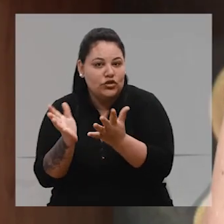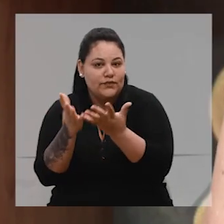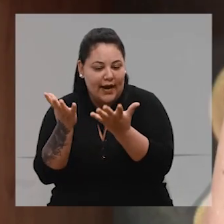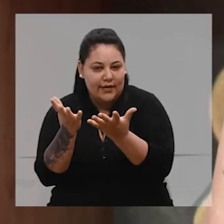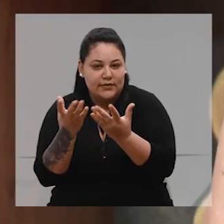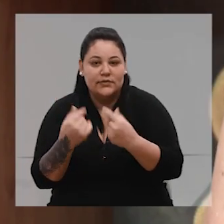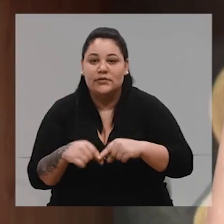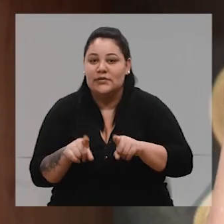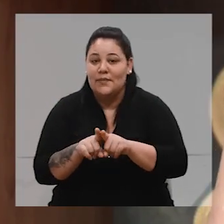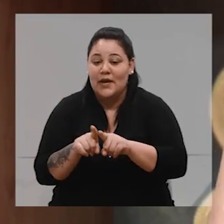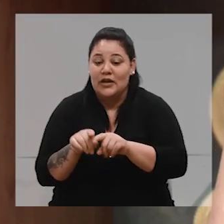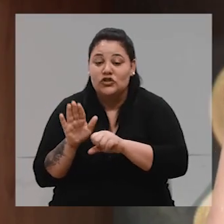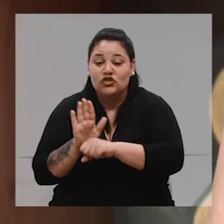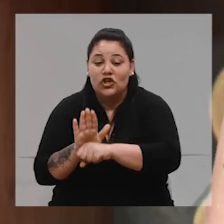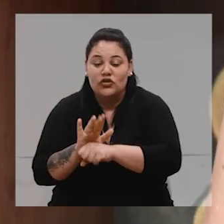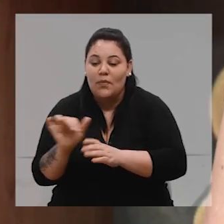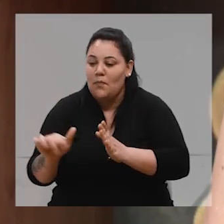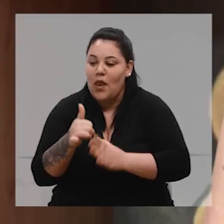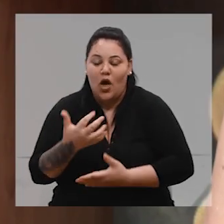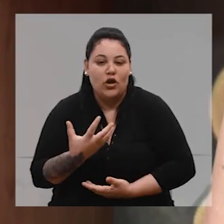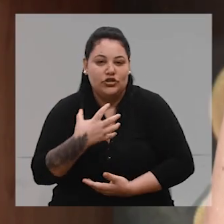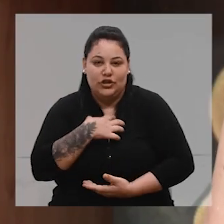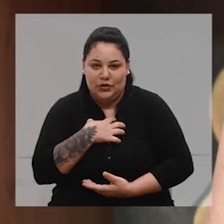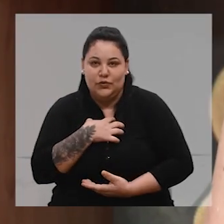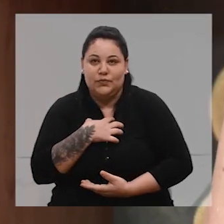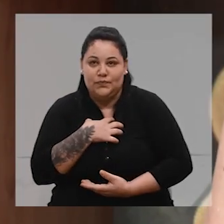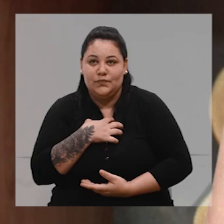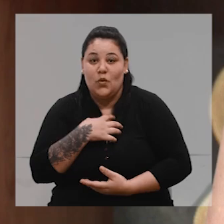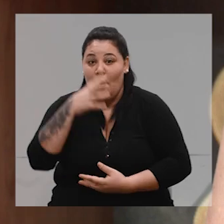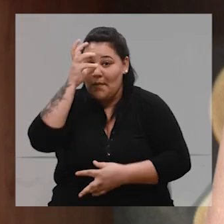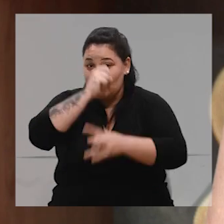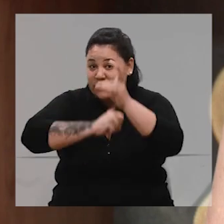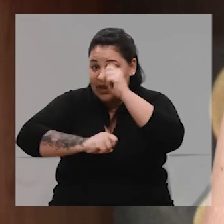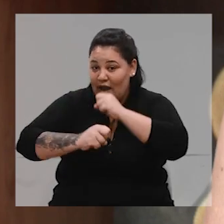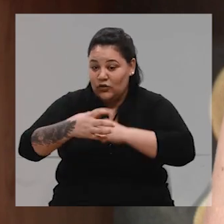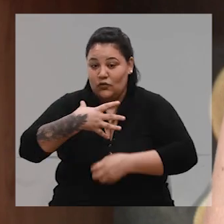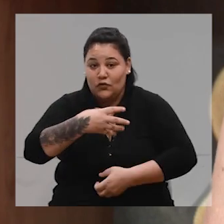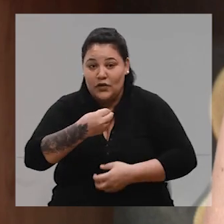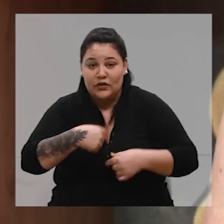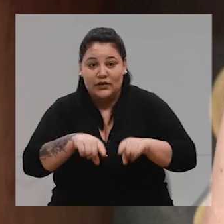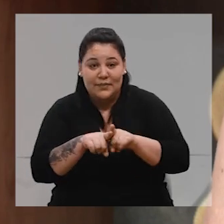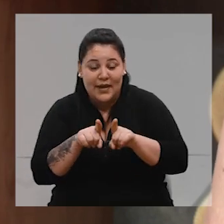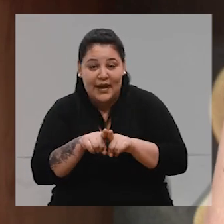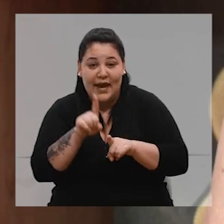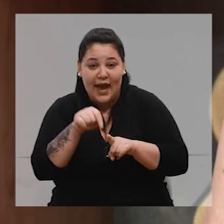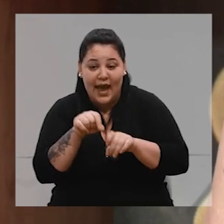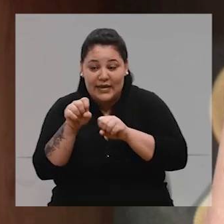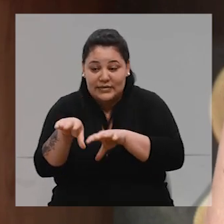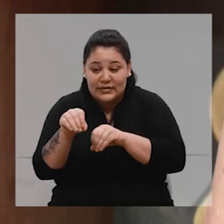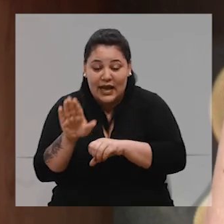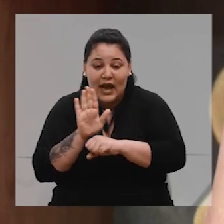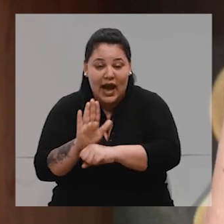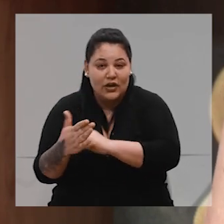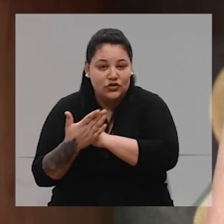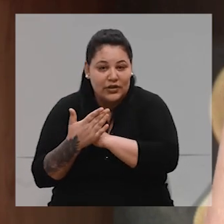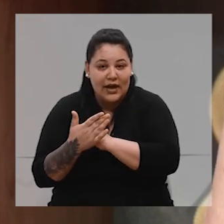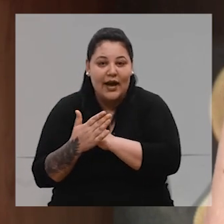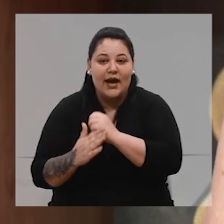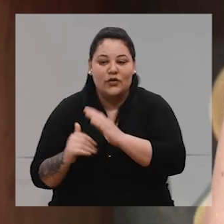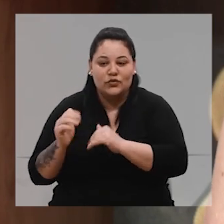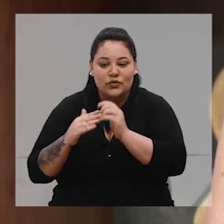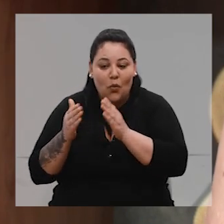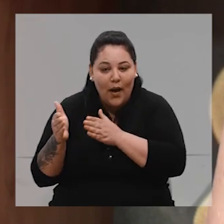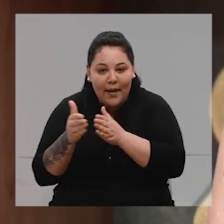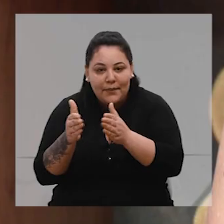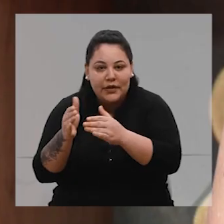acompanhar, né, e de incentivar e de ajudar da melhor forma o aprendizado dos filhos,